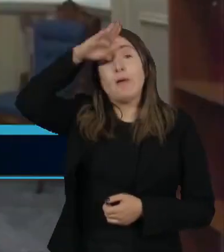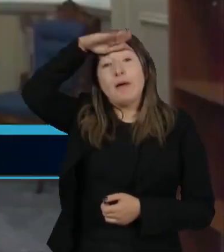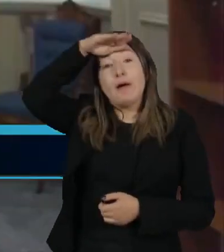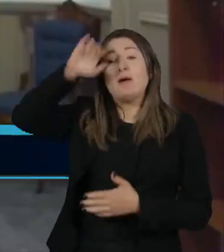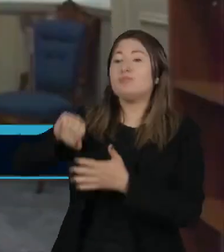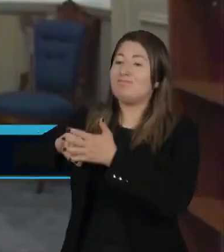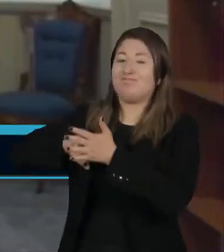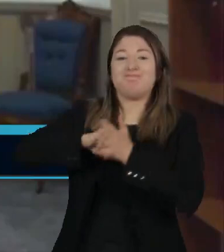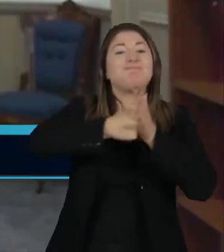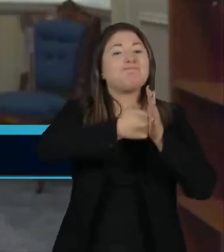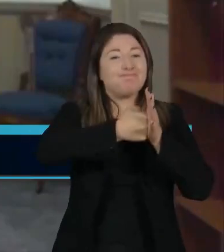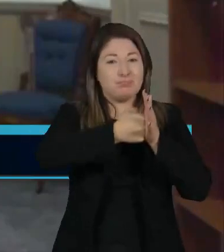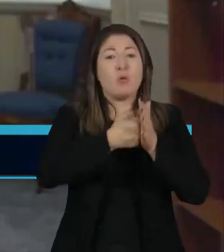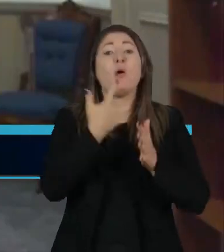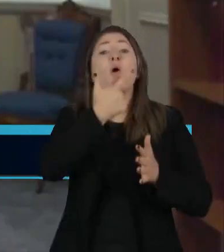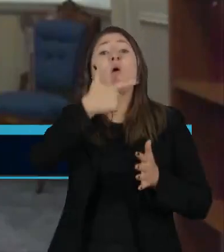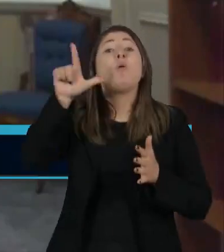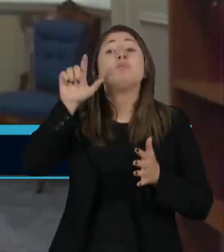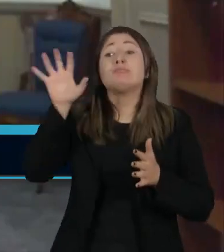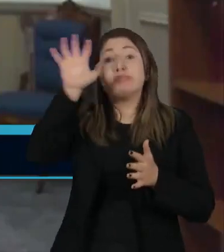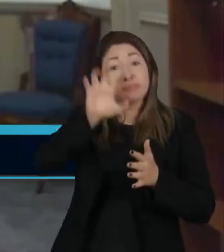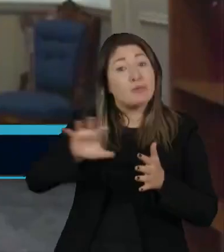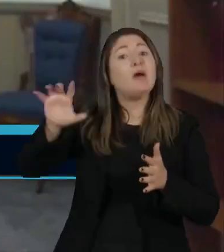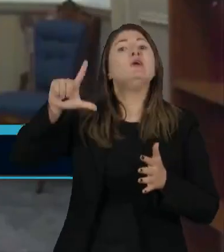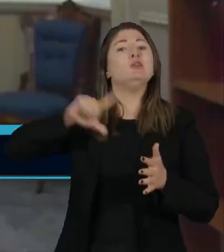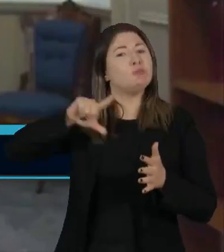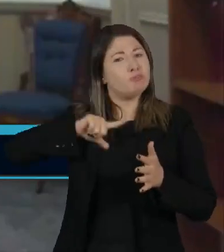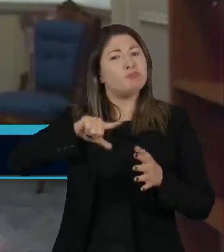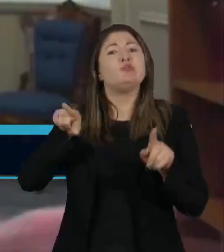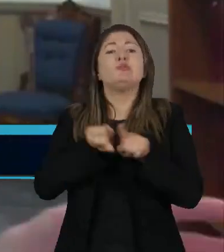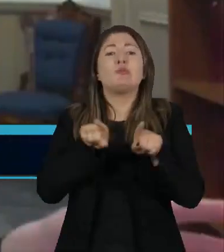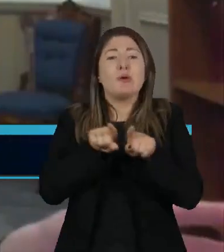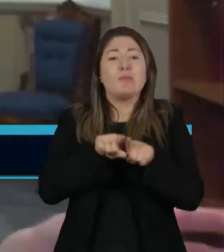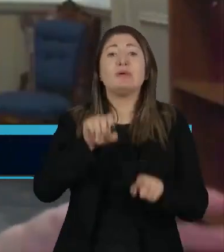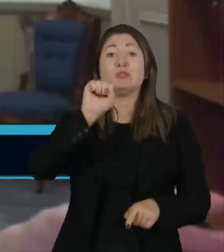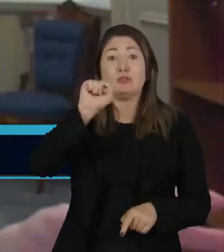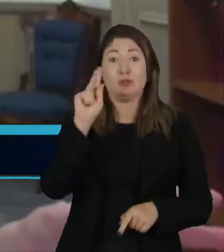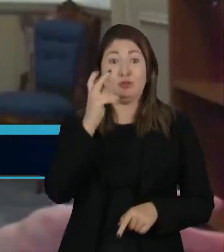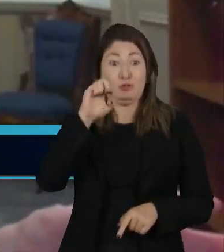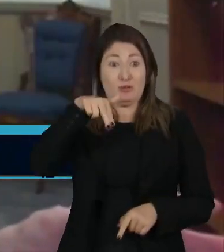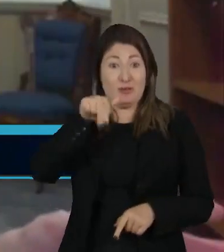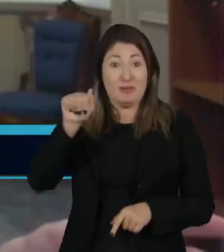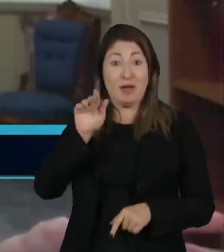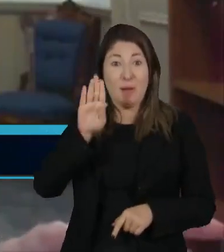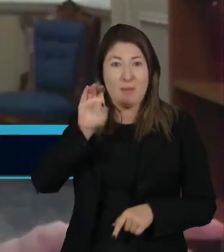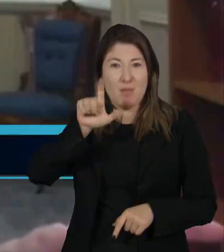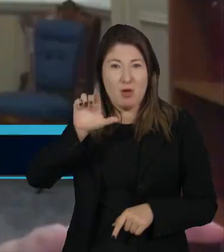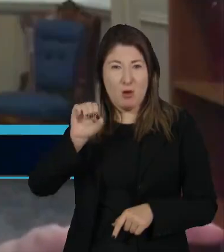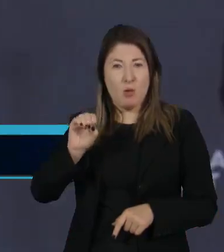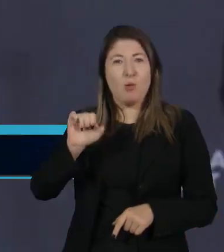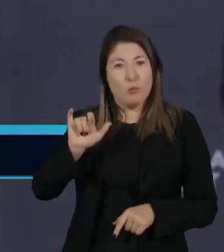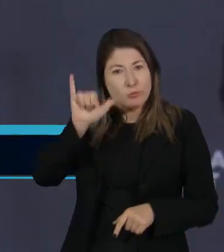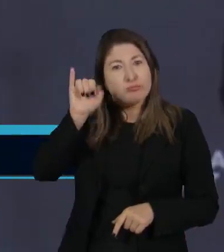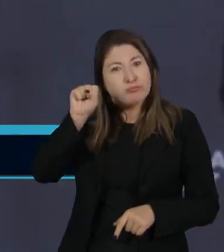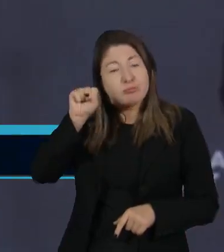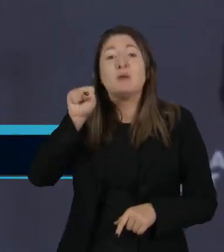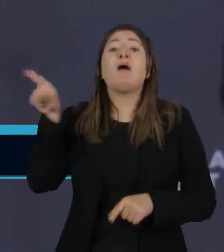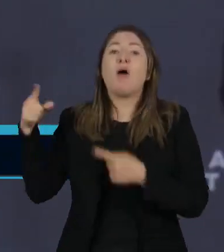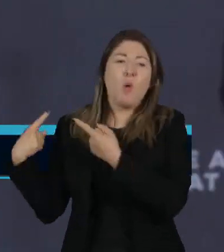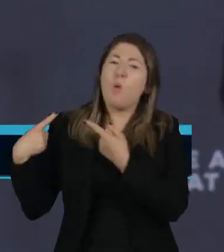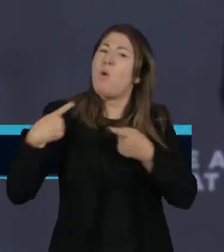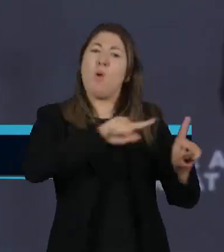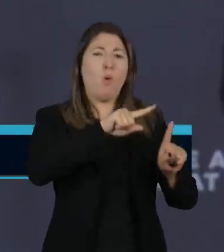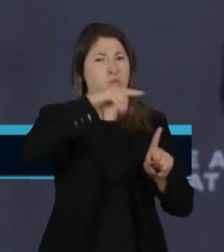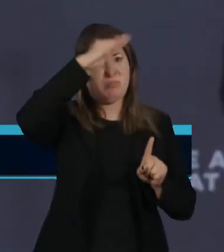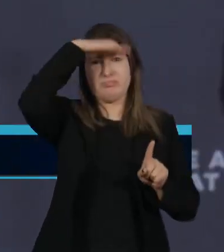secretária de Estado, Shayna Bellows, se tornou a primeira autoridade eleitoral a agir unilateralmente, enquanto a